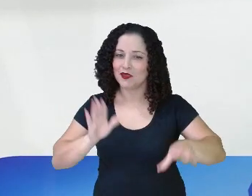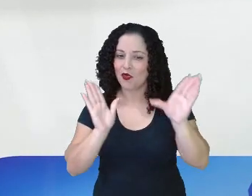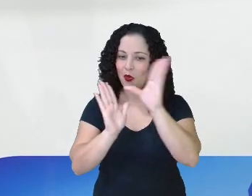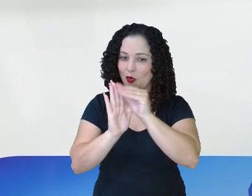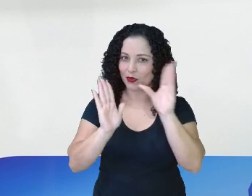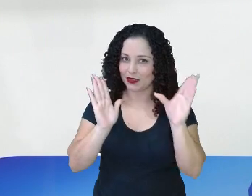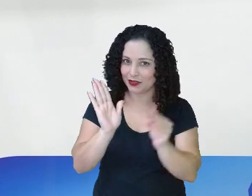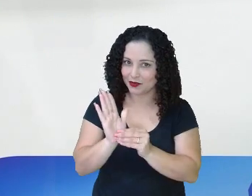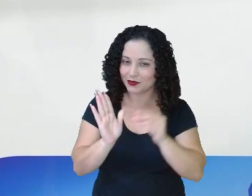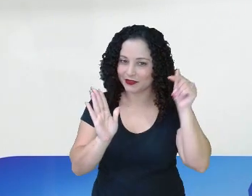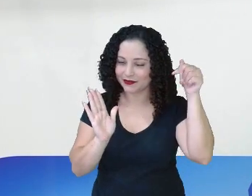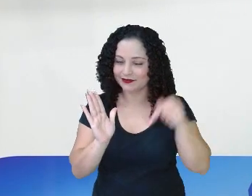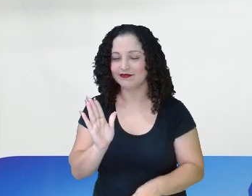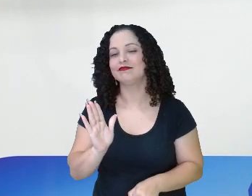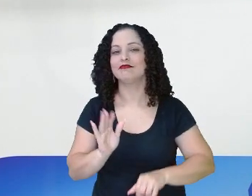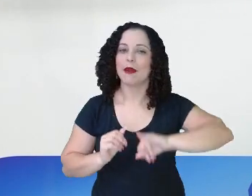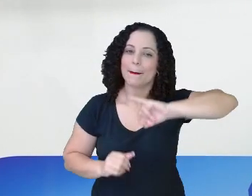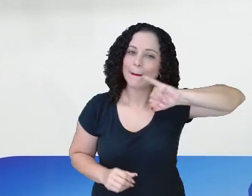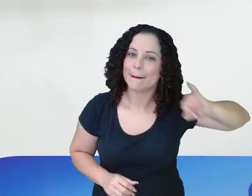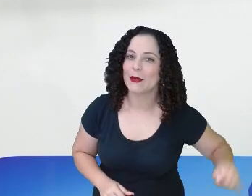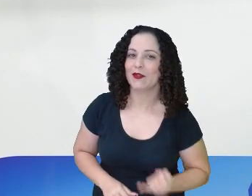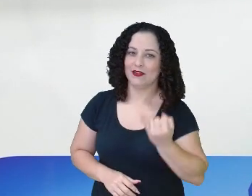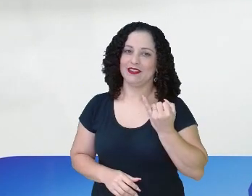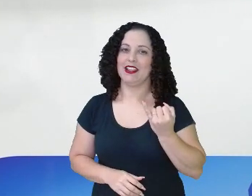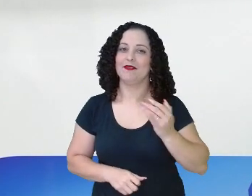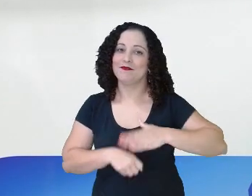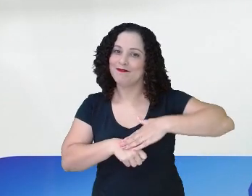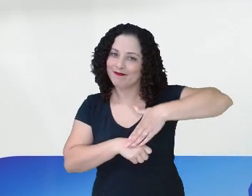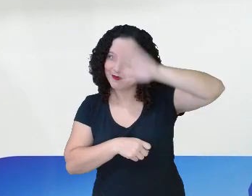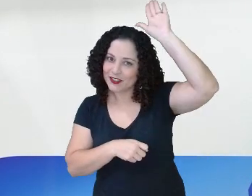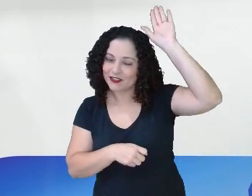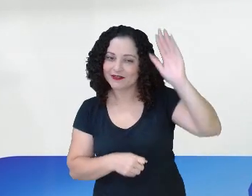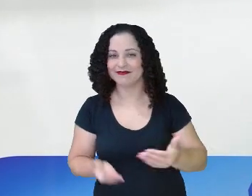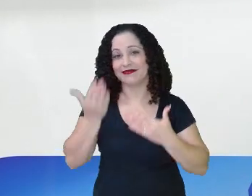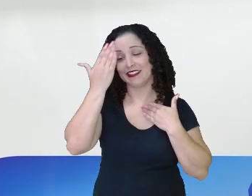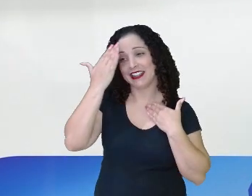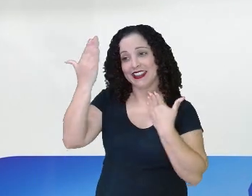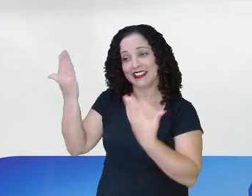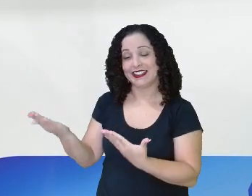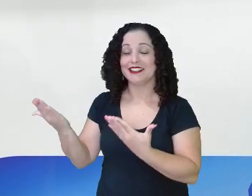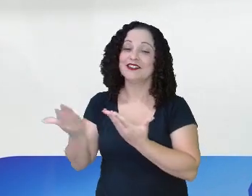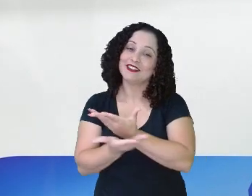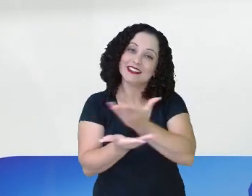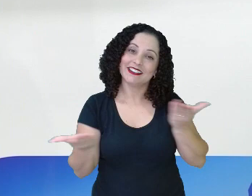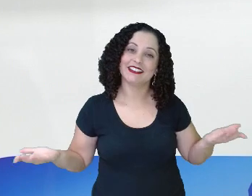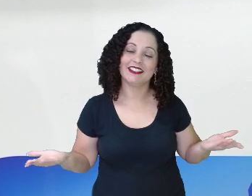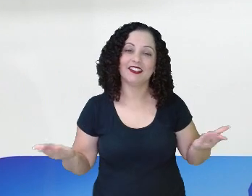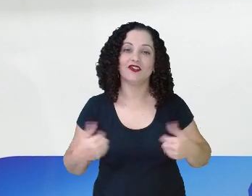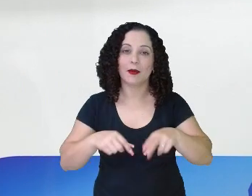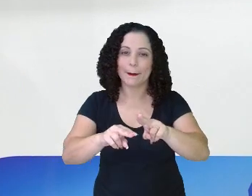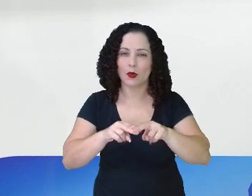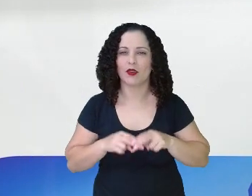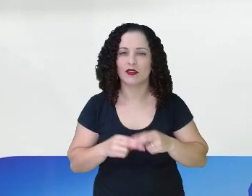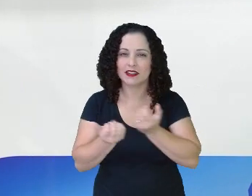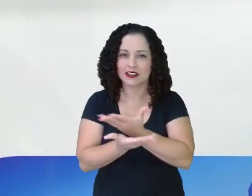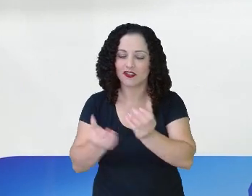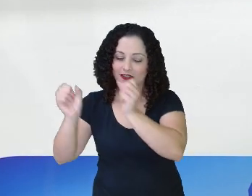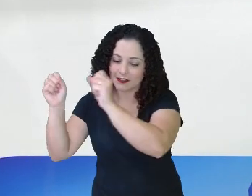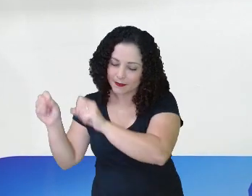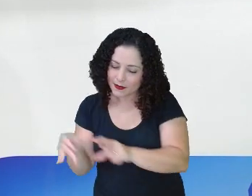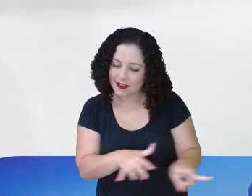conteúdo para a gente aproveitar o máximo que der. Desde já eu agradeço, claro, porque vocês ficam com a gente a